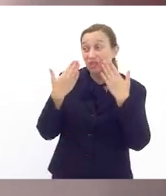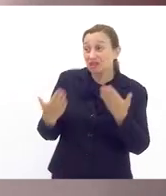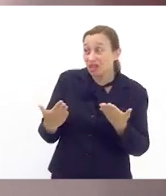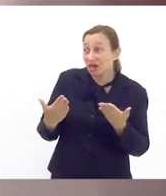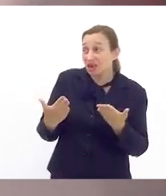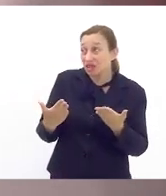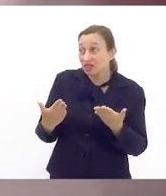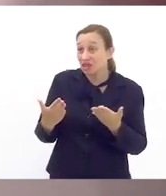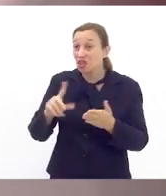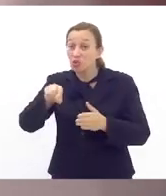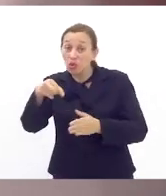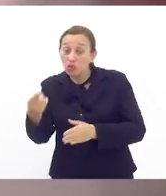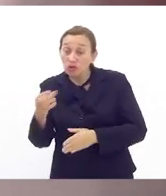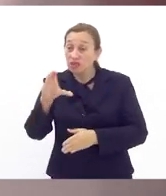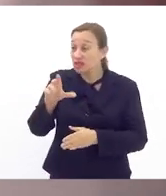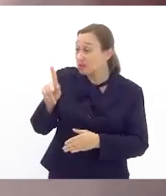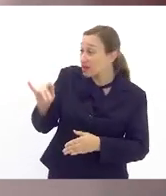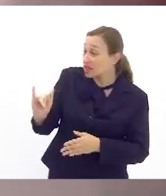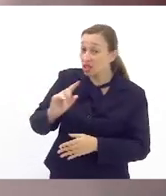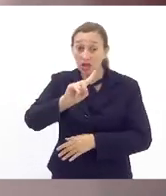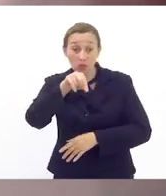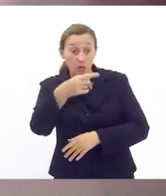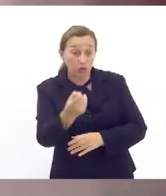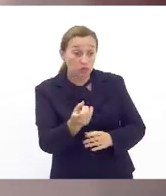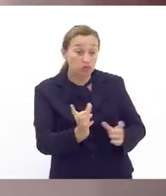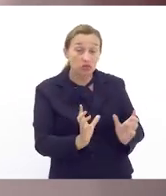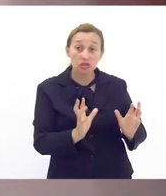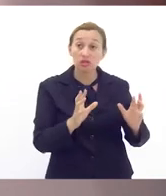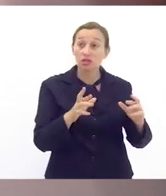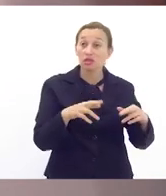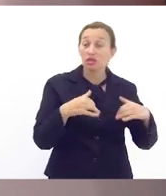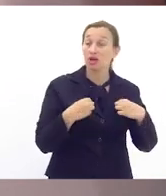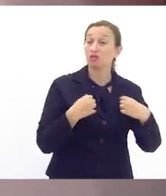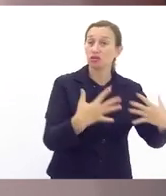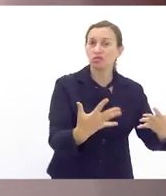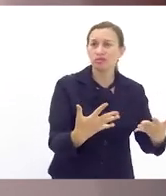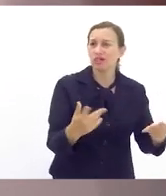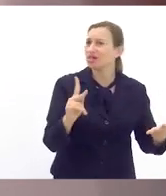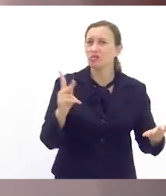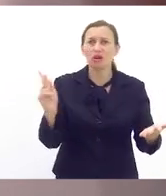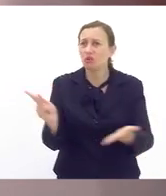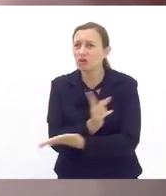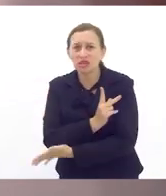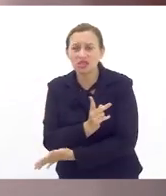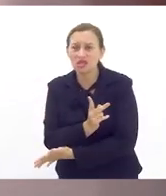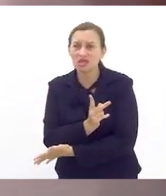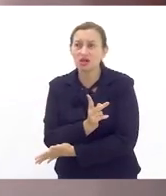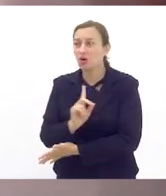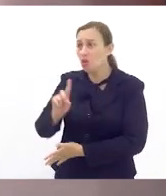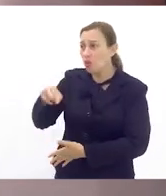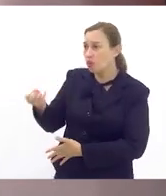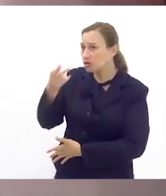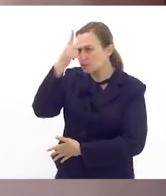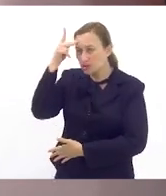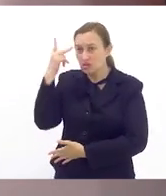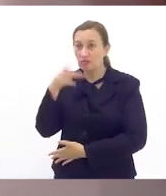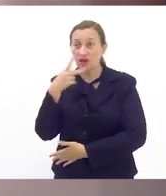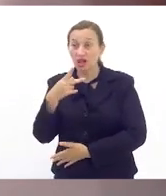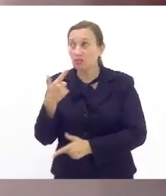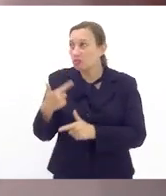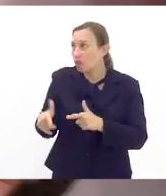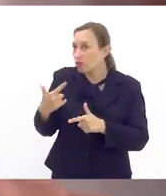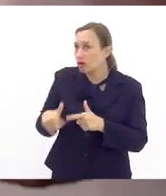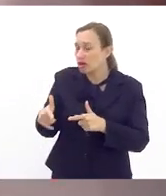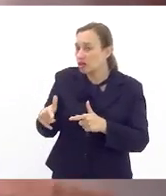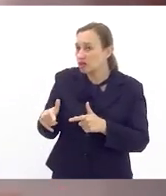em outras CPI em outras audiências e não aconteceram outras pessoas externaram teve problemas